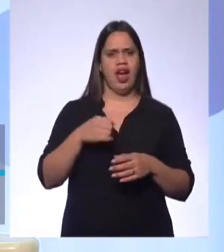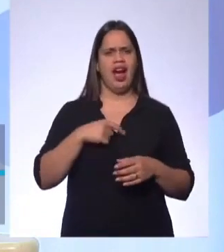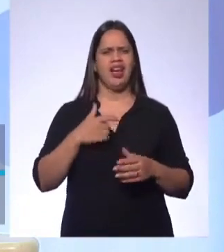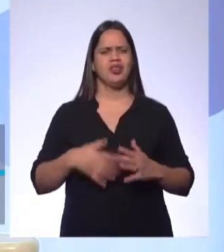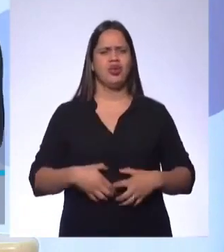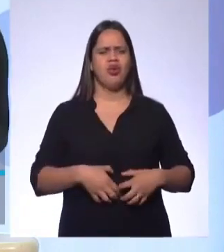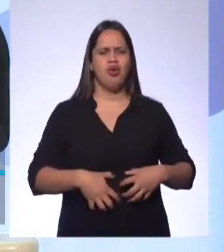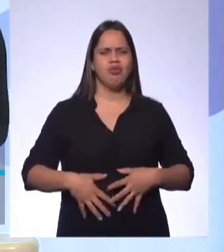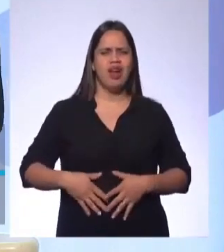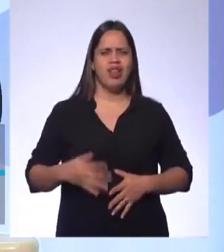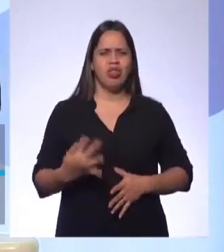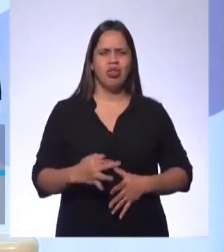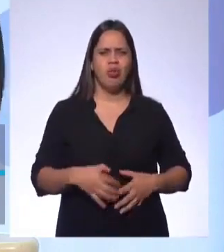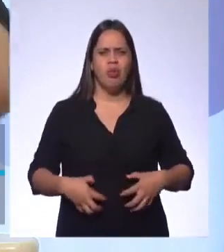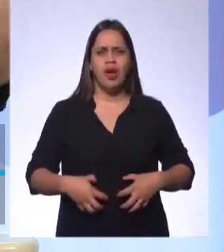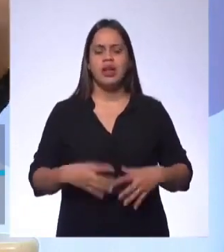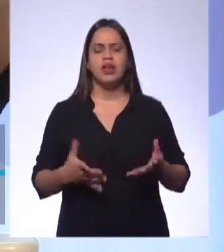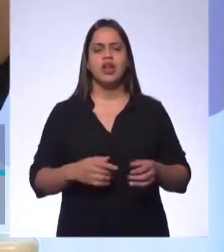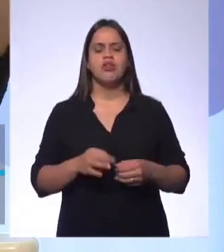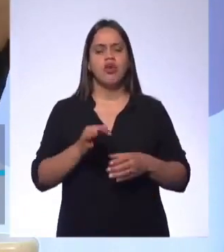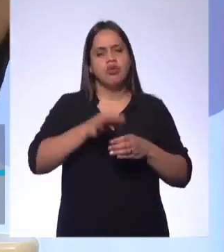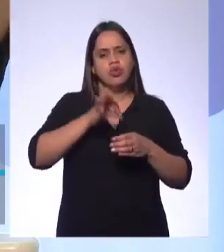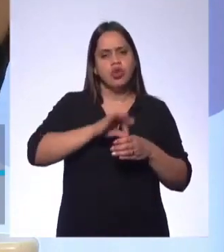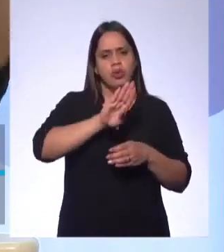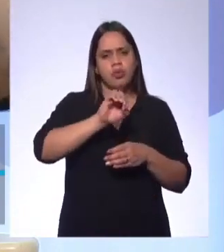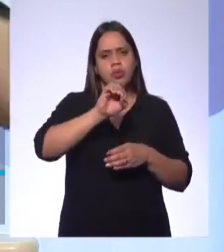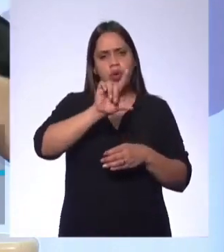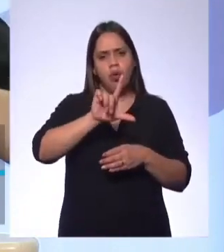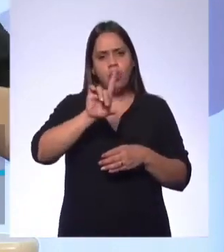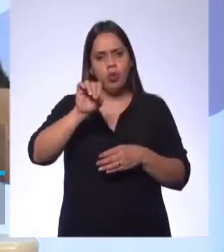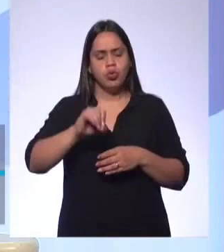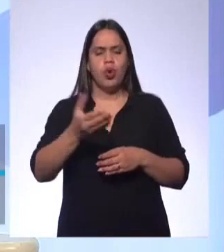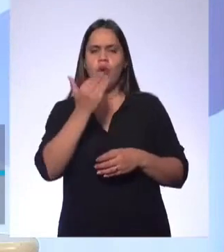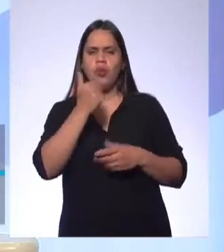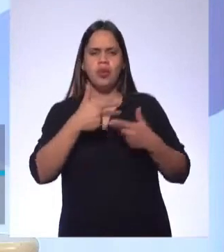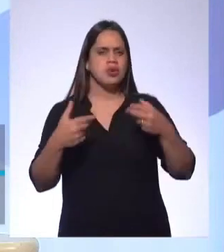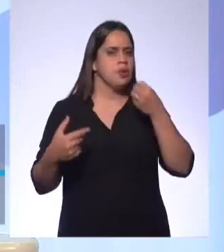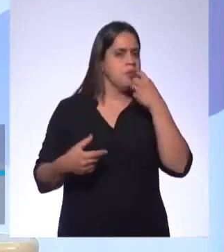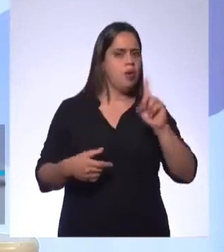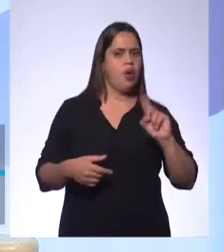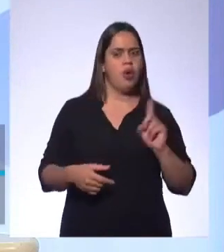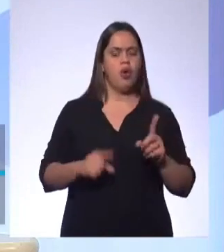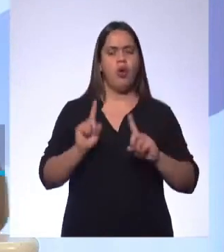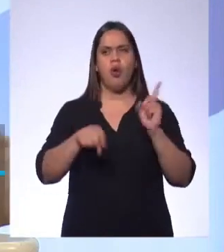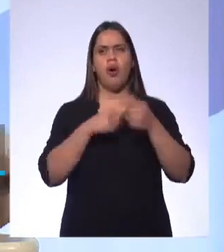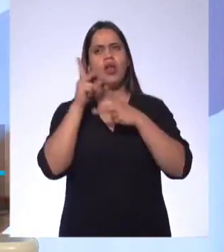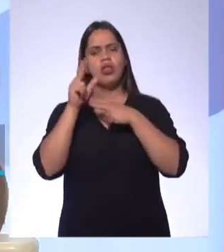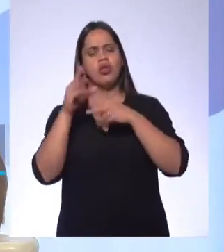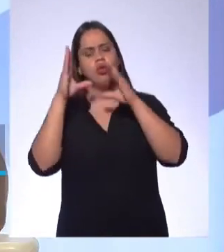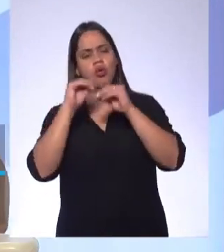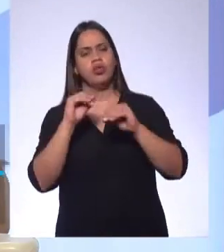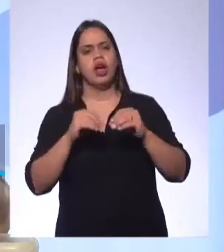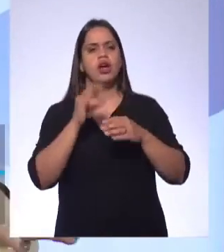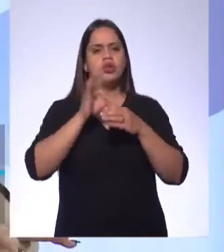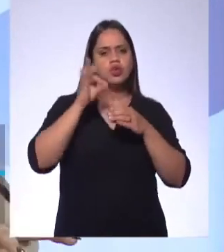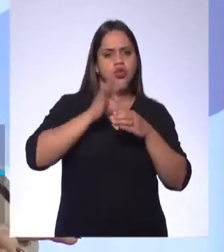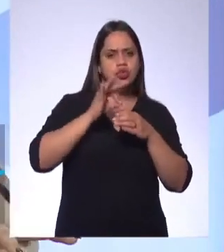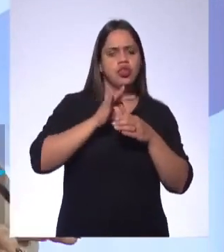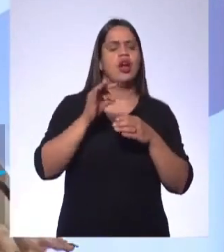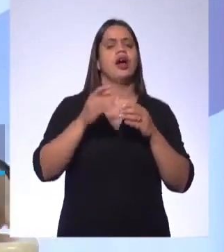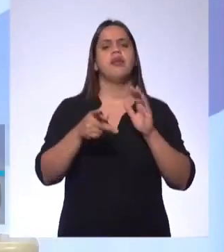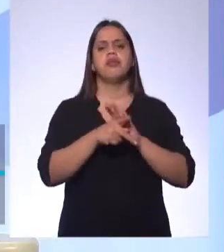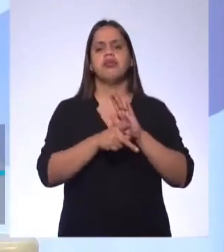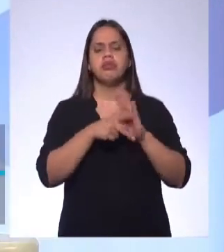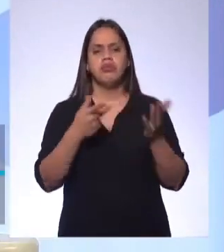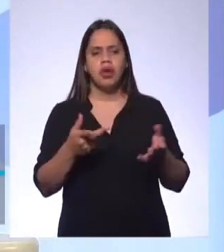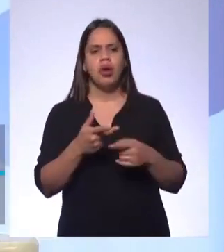barriga, vai tomar um chá de boldo. Sei lá, comi alguma coisa que não caiu bem. Ou, não estou conseguindo dormir à noite, toma um chá de hortelã, um chá de